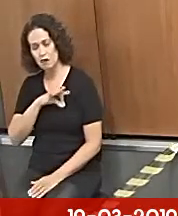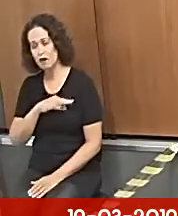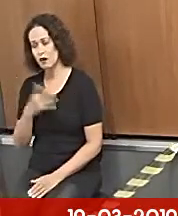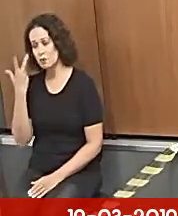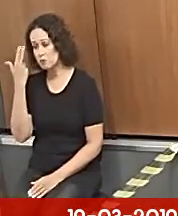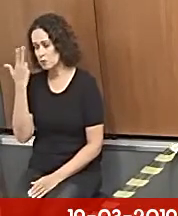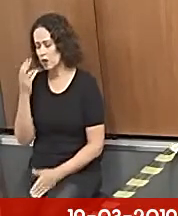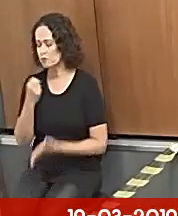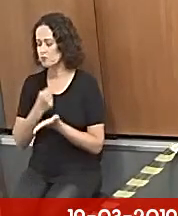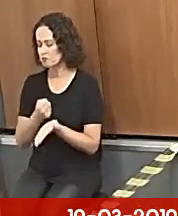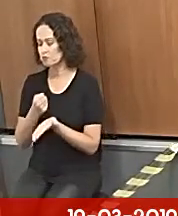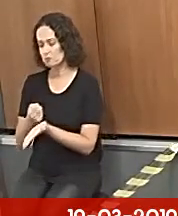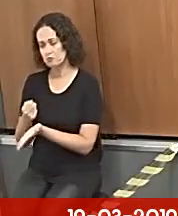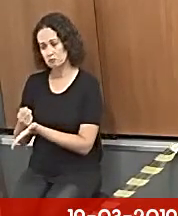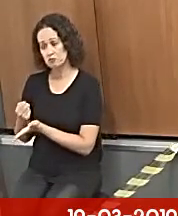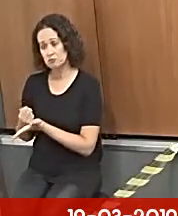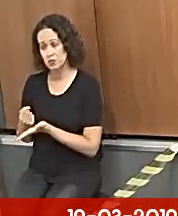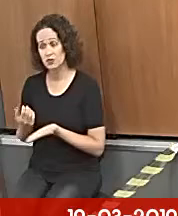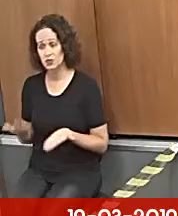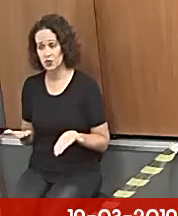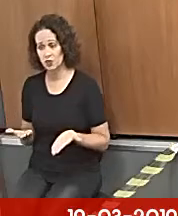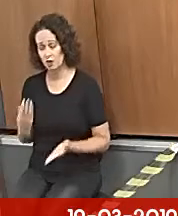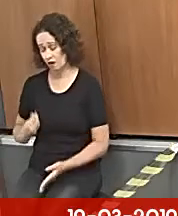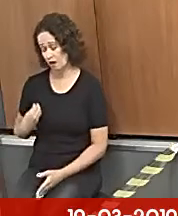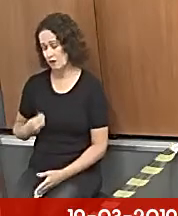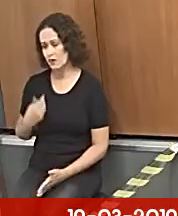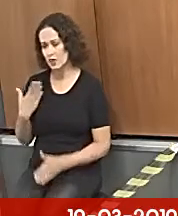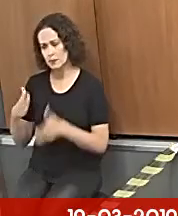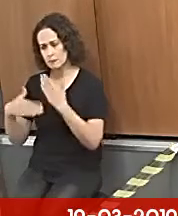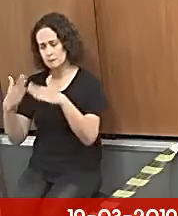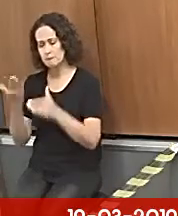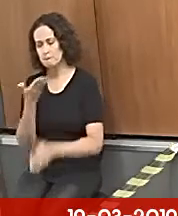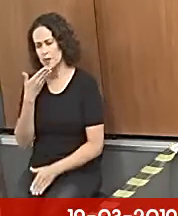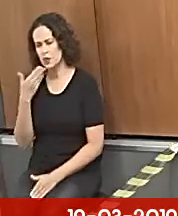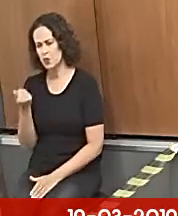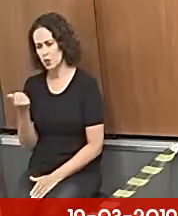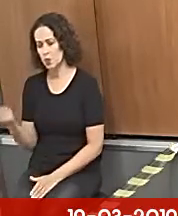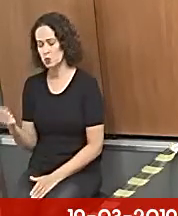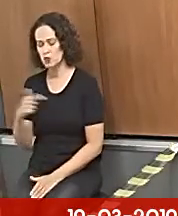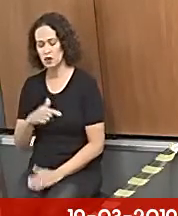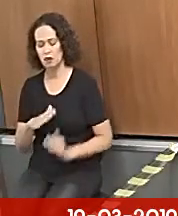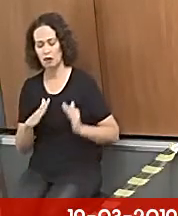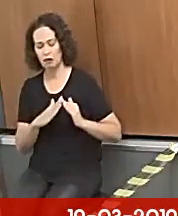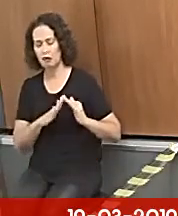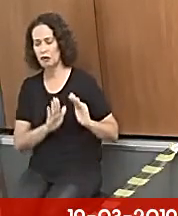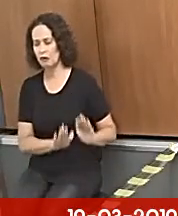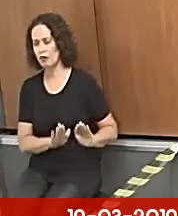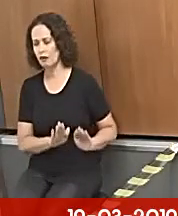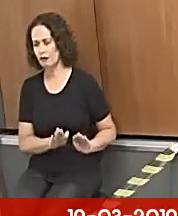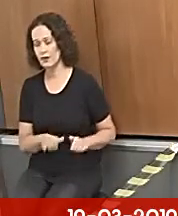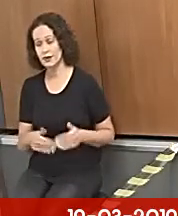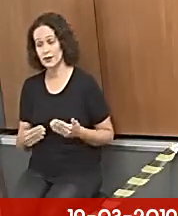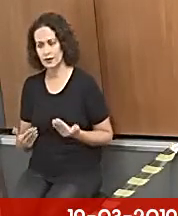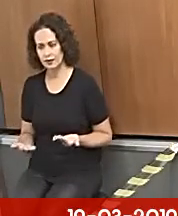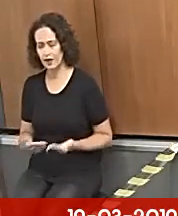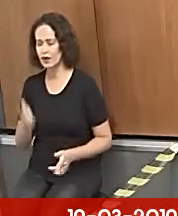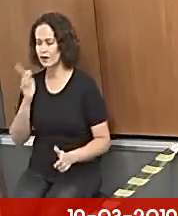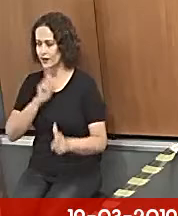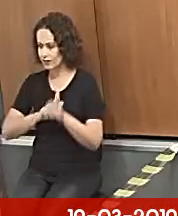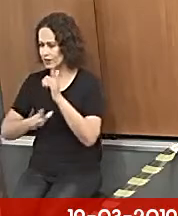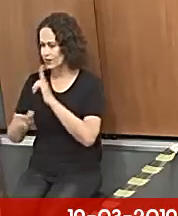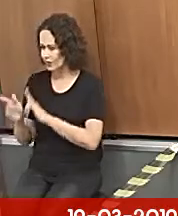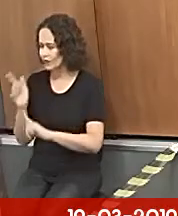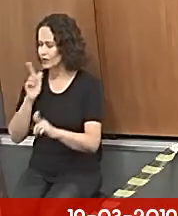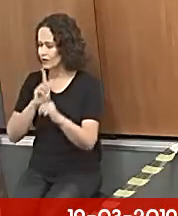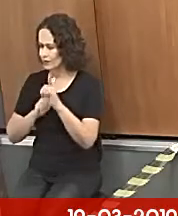ajuda a condição de vida melhorou muito mais do que está em casa né então tá aí as conquistas elas